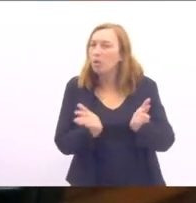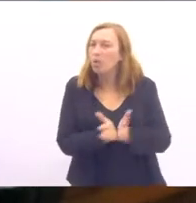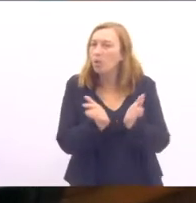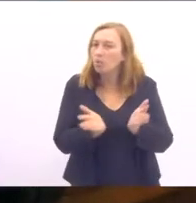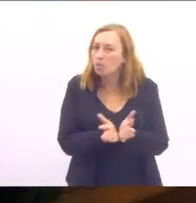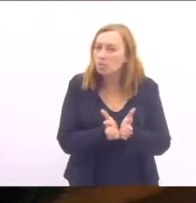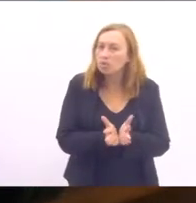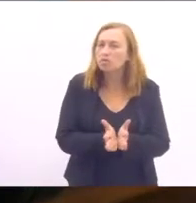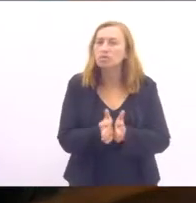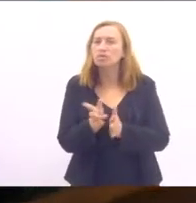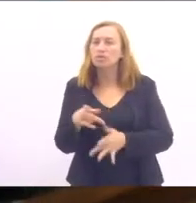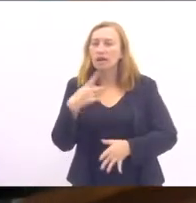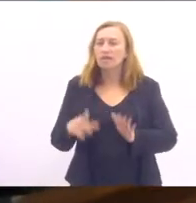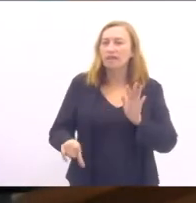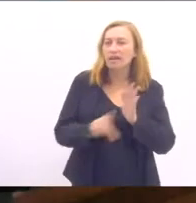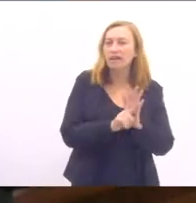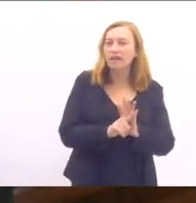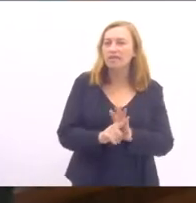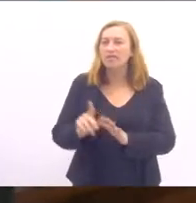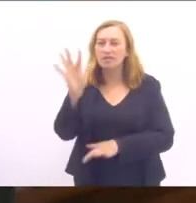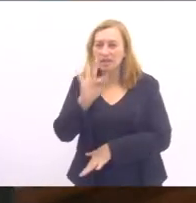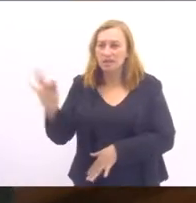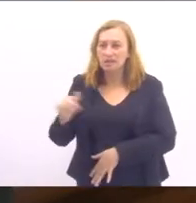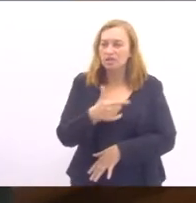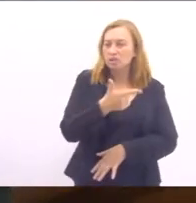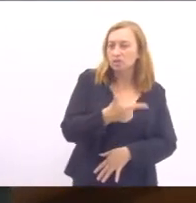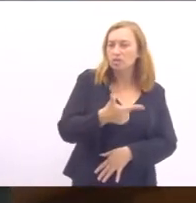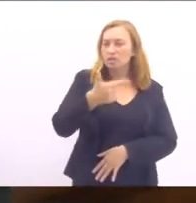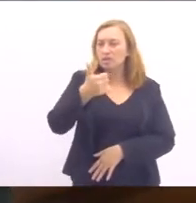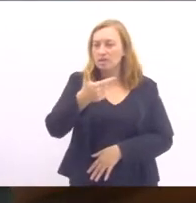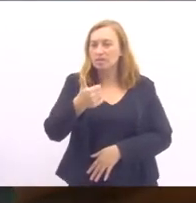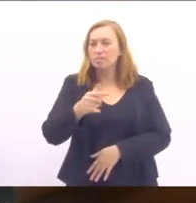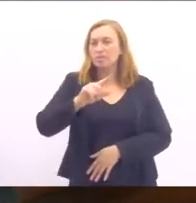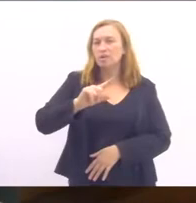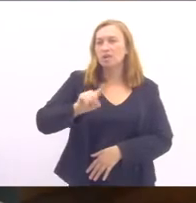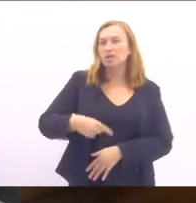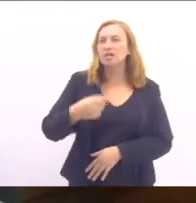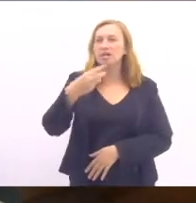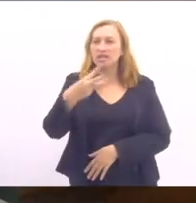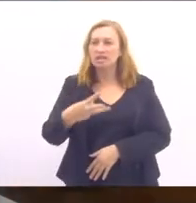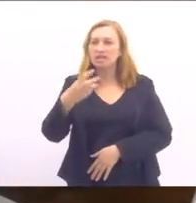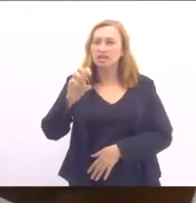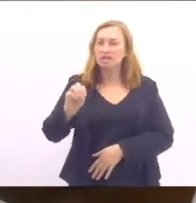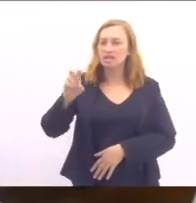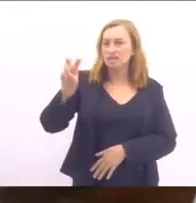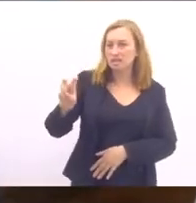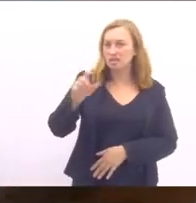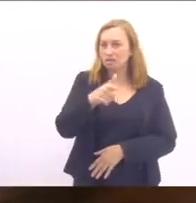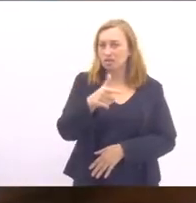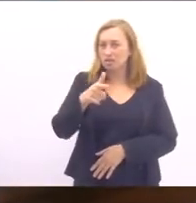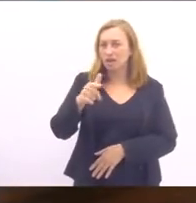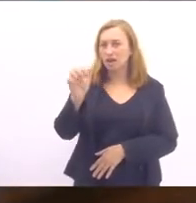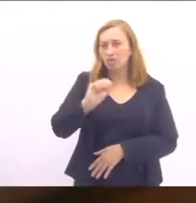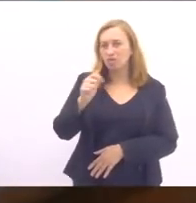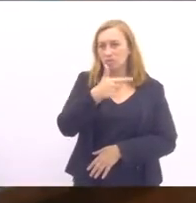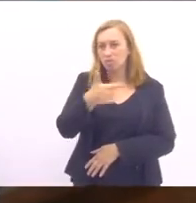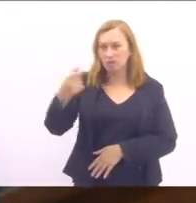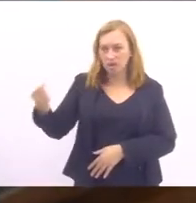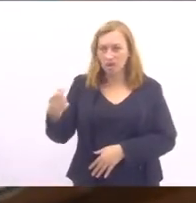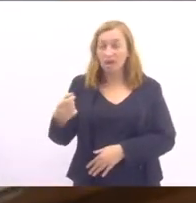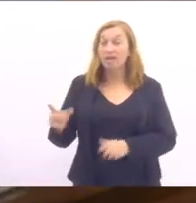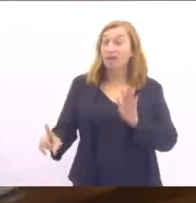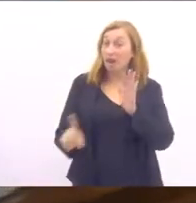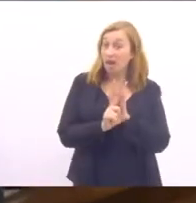tal como definida na Lei Federal 12.305, de 2 de agosto de 2010. Essa